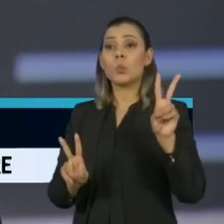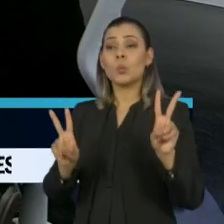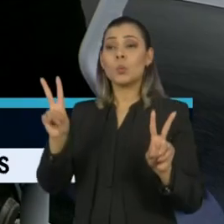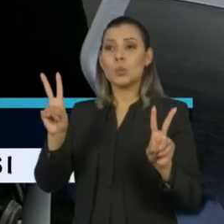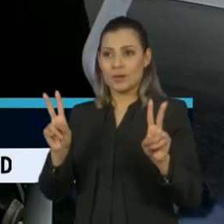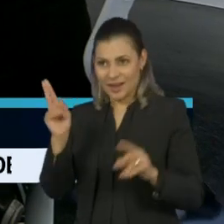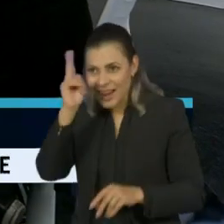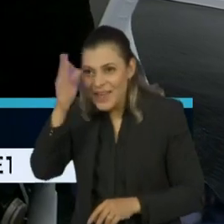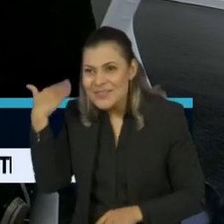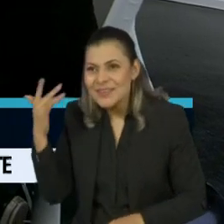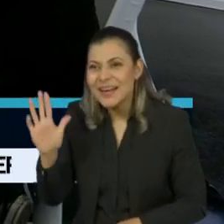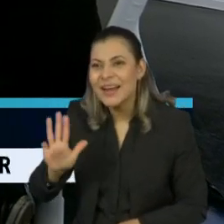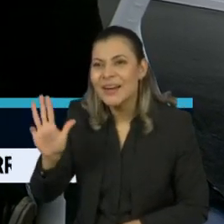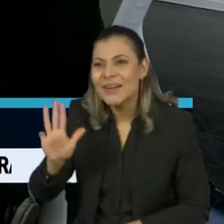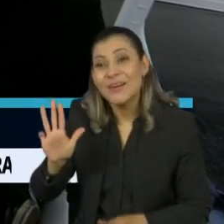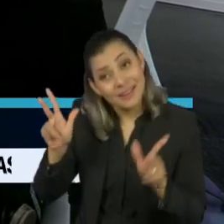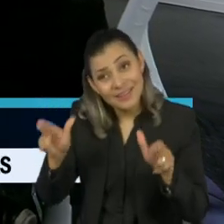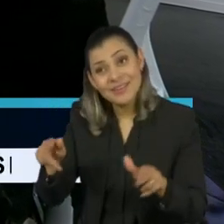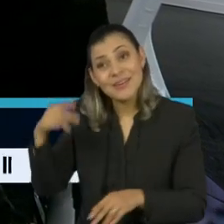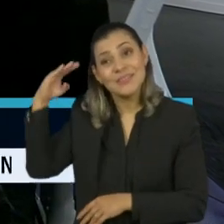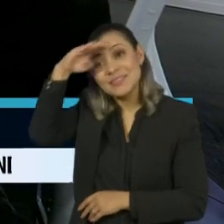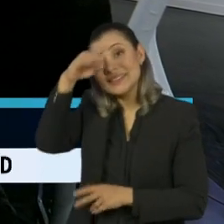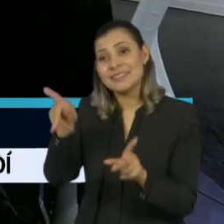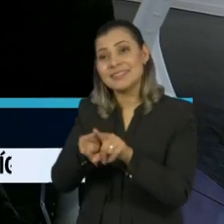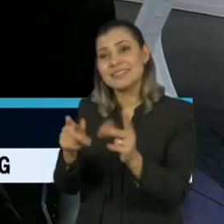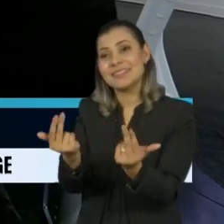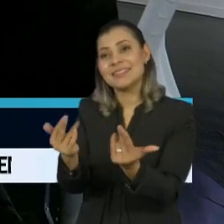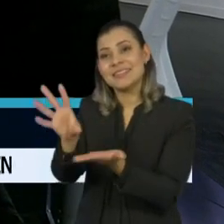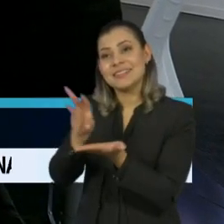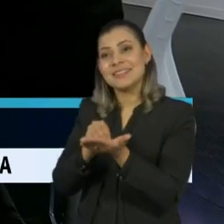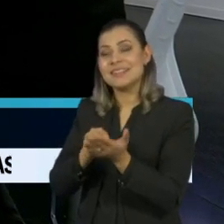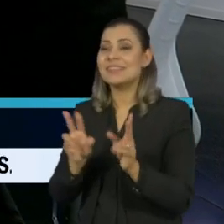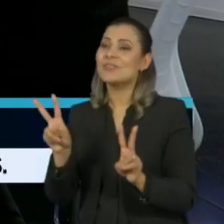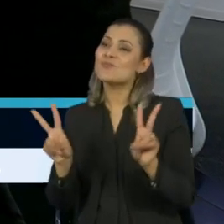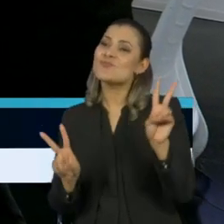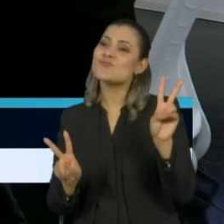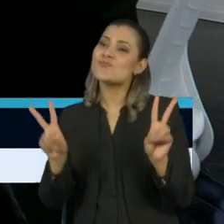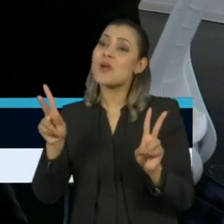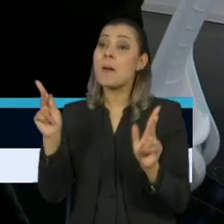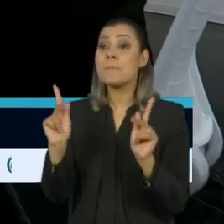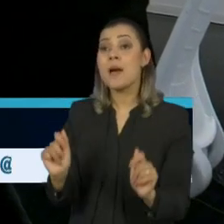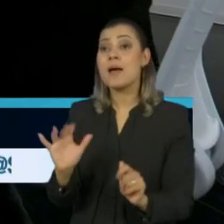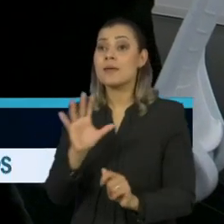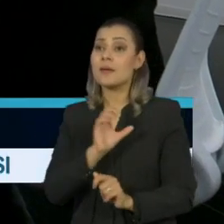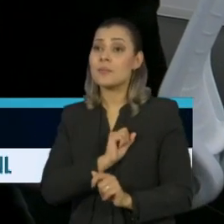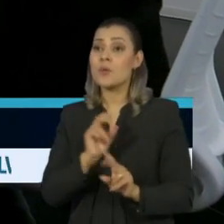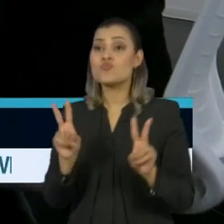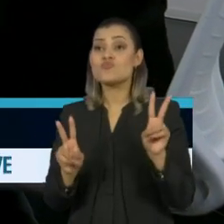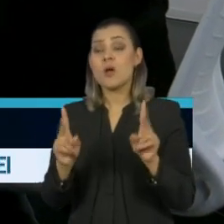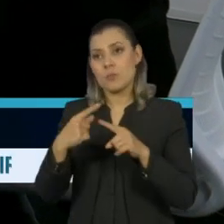tinha um lula paz e amor o bolsonarinho paz e amor porque de fato ele chegou uma situação de estrangulamento político